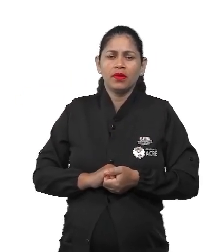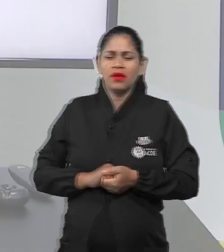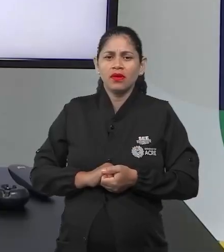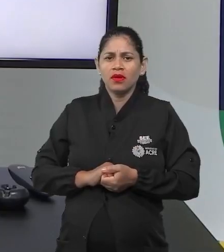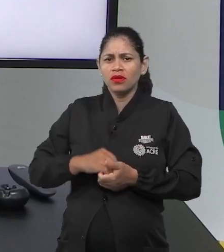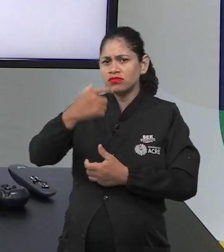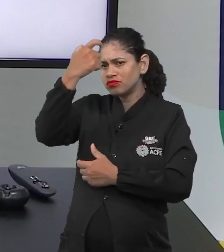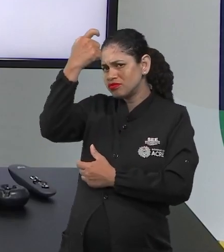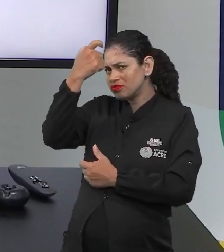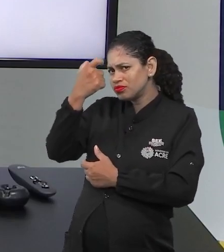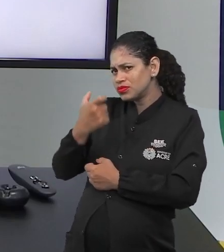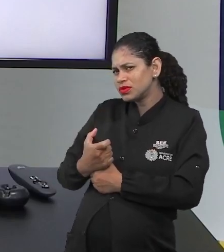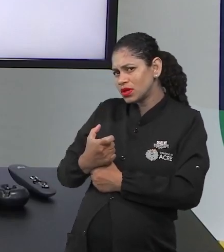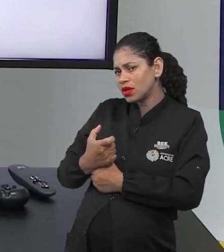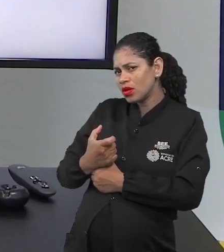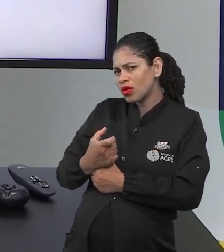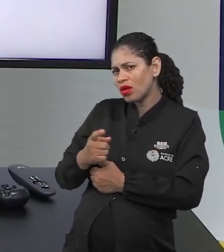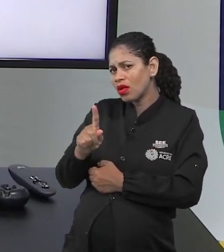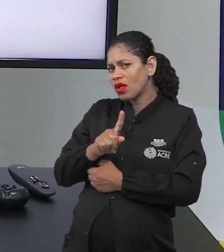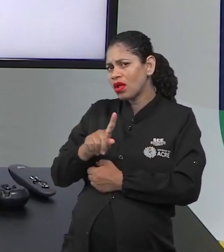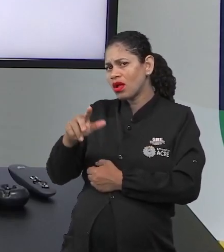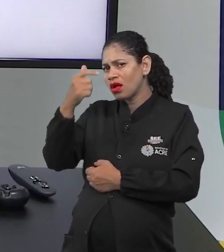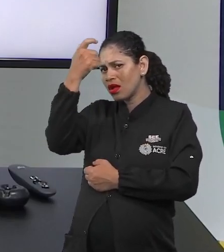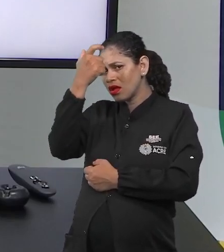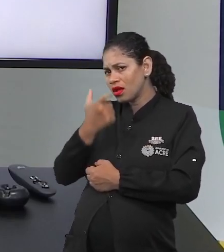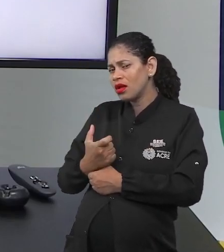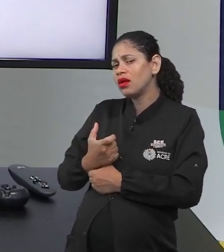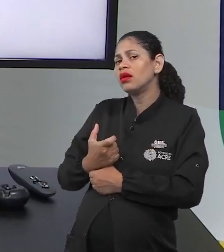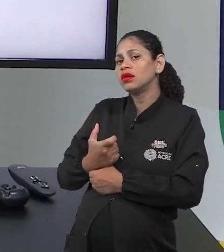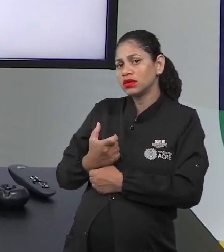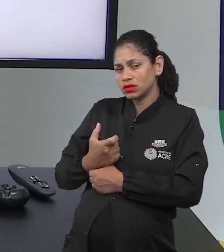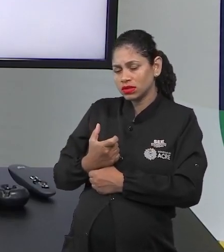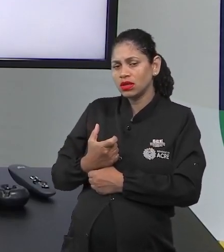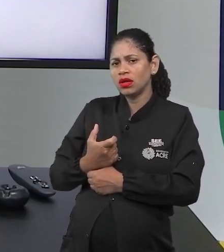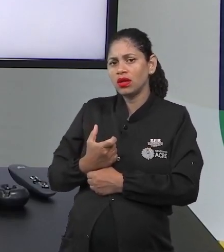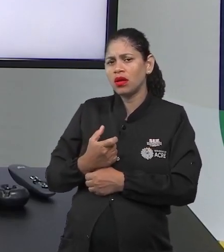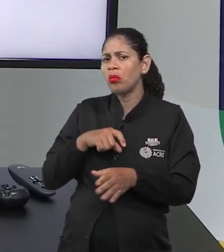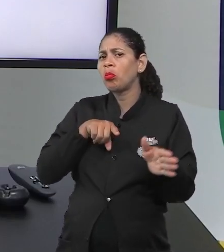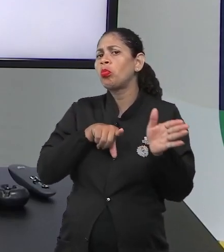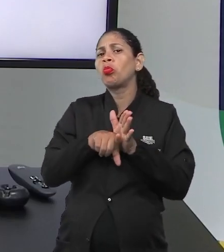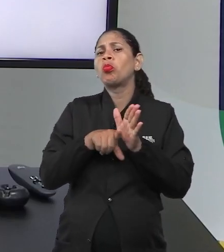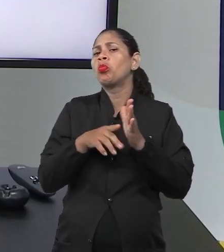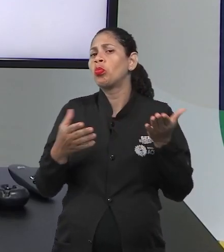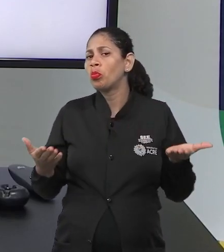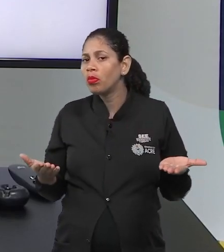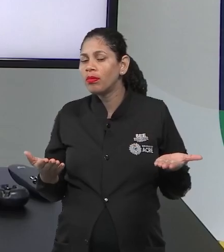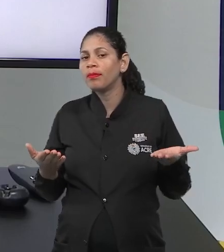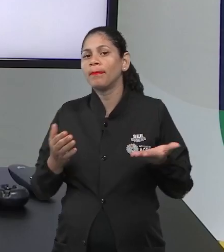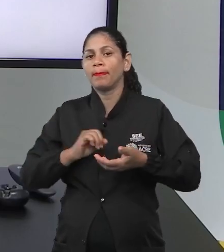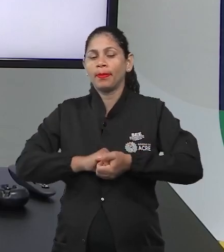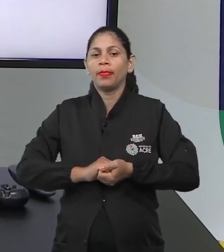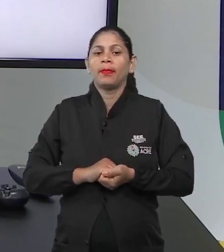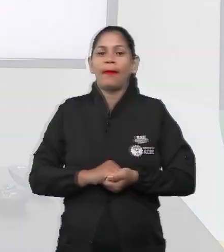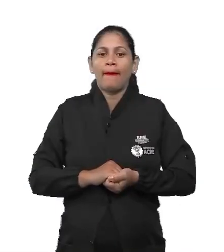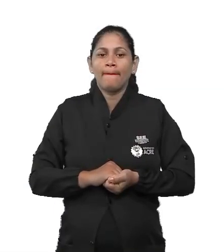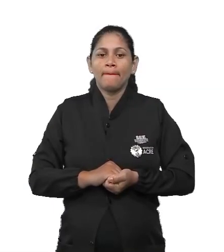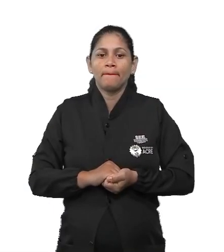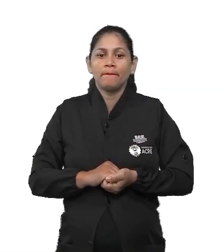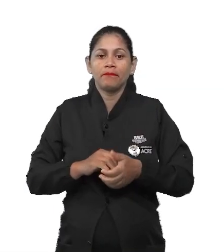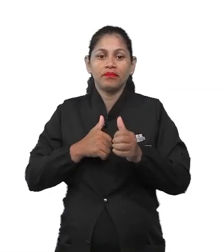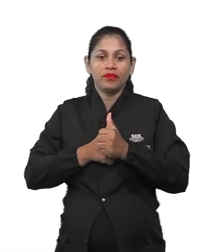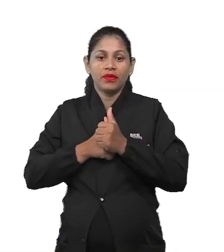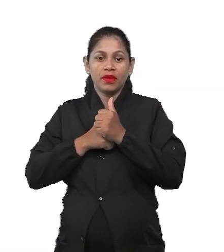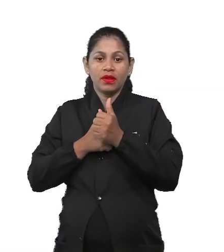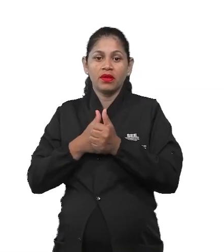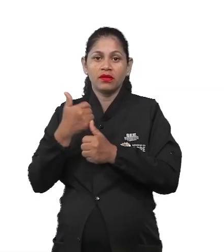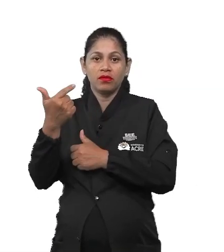não ser, eis a questão. É a primeira frase muito conhecida de William Shakespeare. Acompanhem comigo aqui a